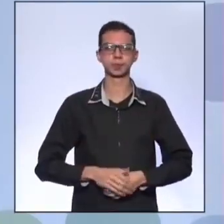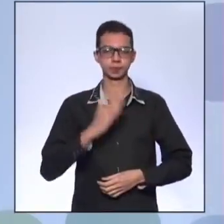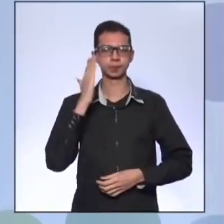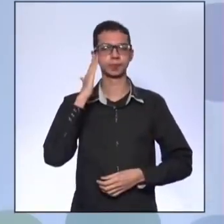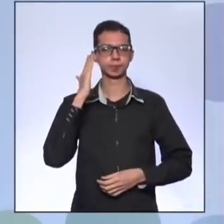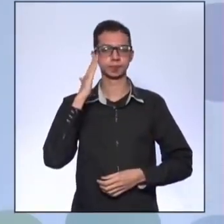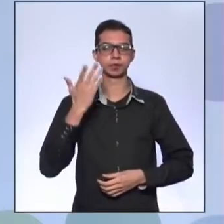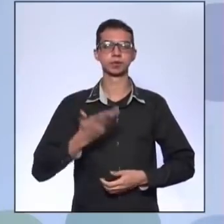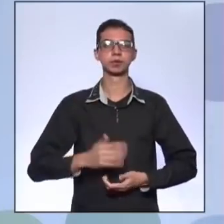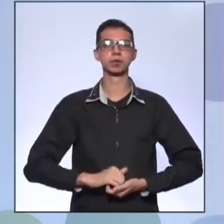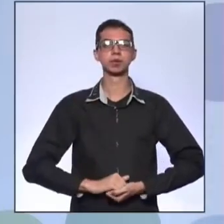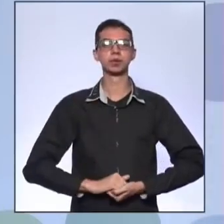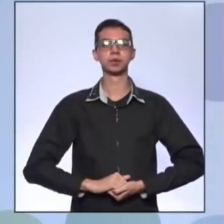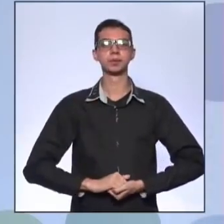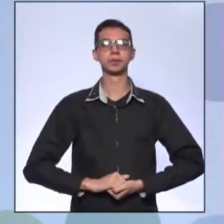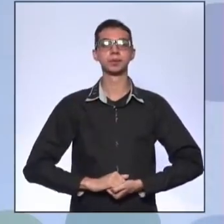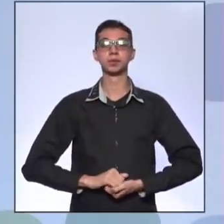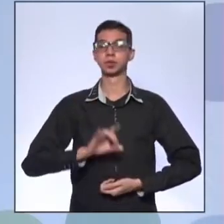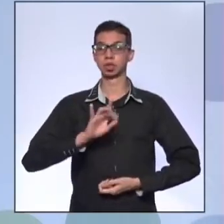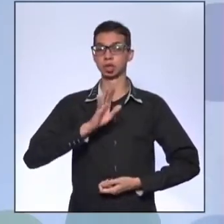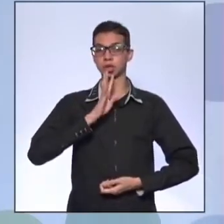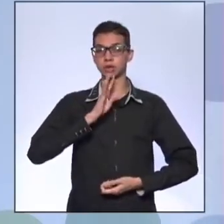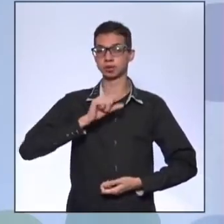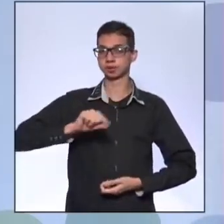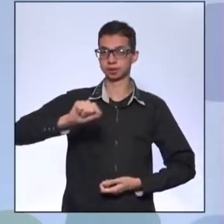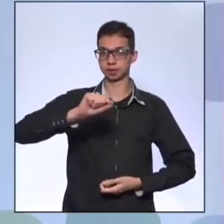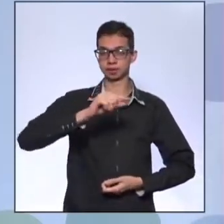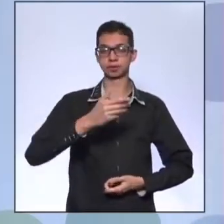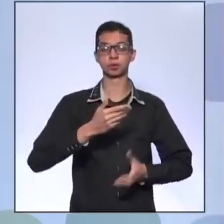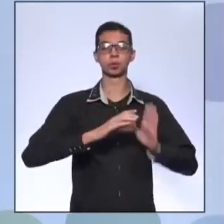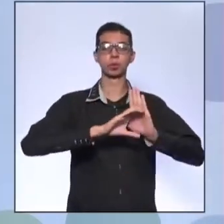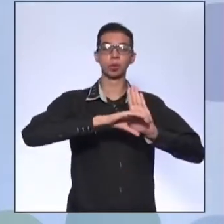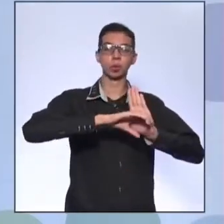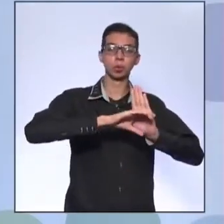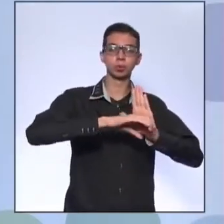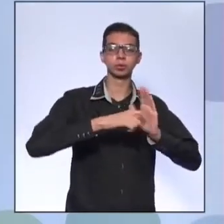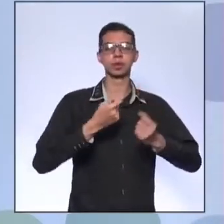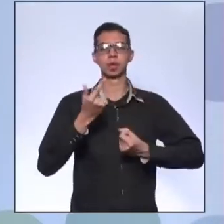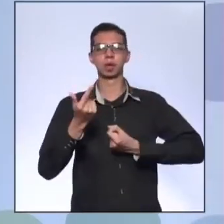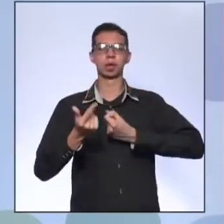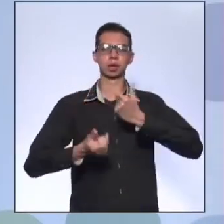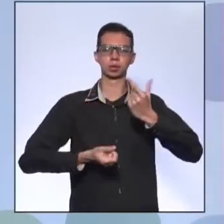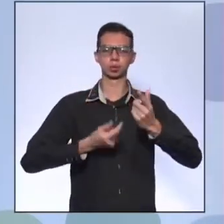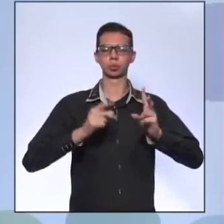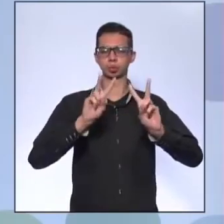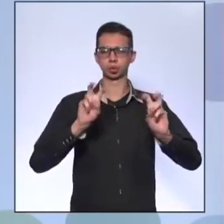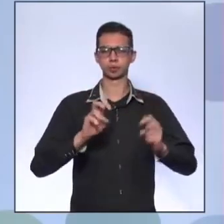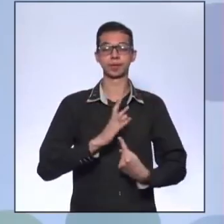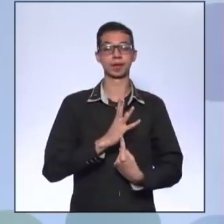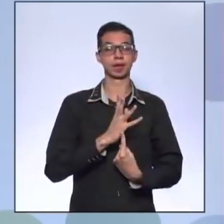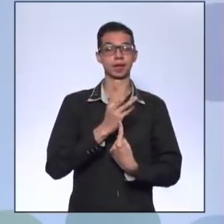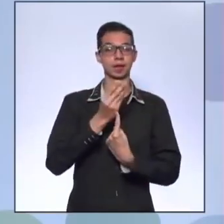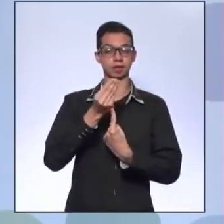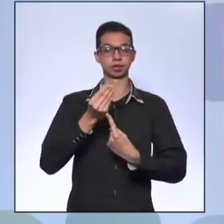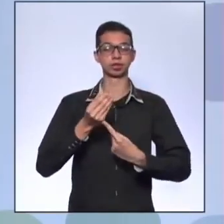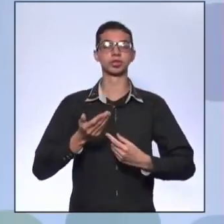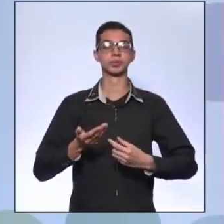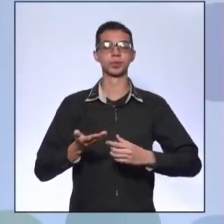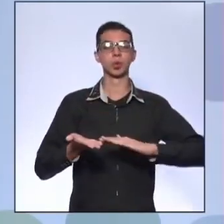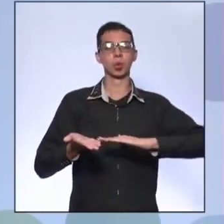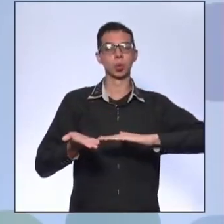local. Certo? Só para a gente conhecer aí alguns dos conceitos aí de artes contemporâneas, tá? Olha